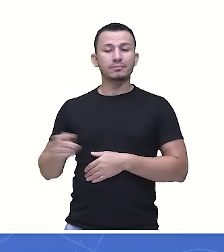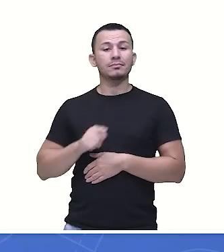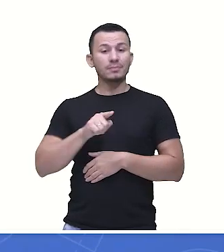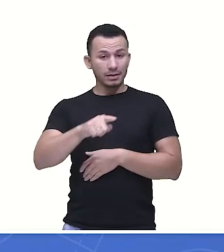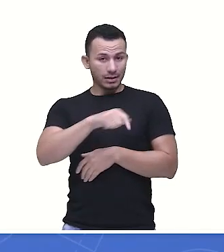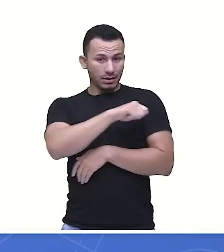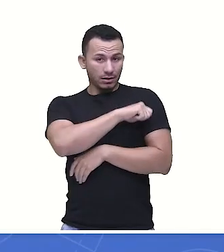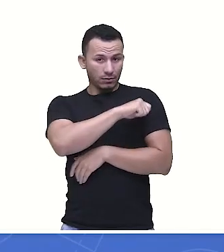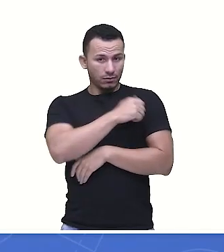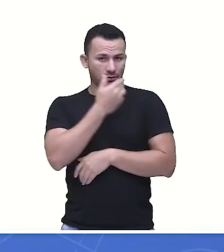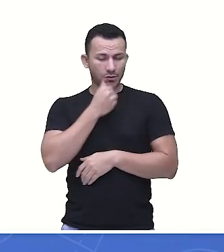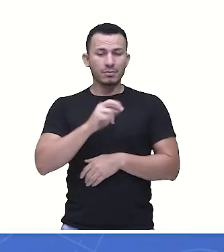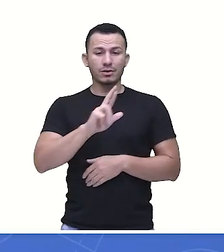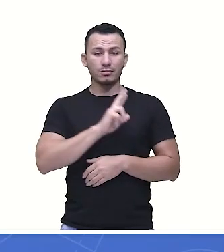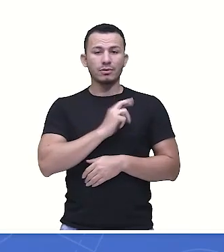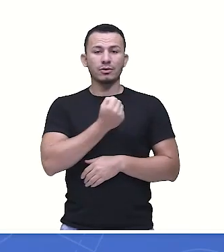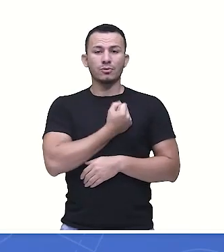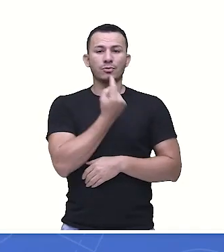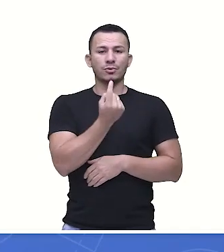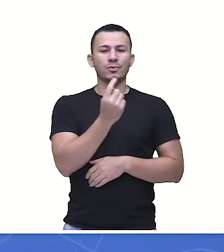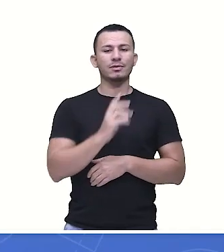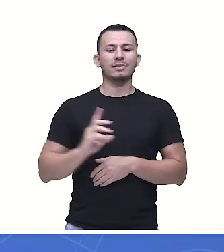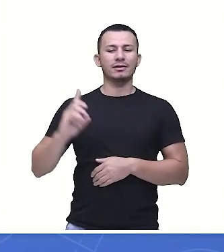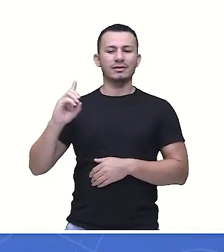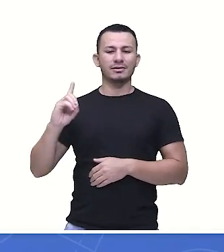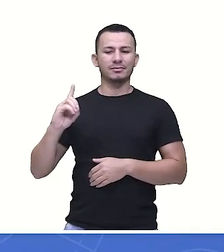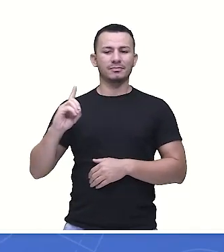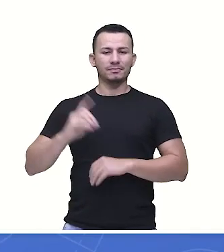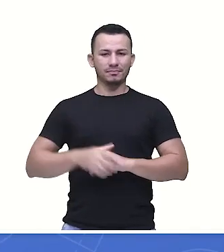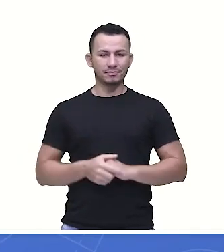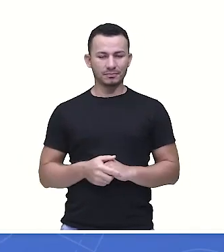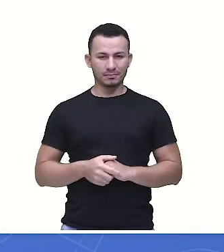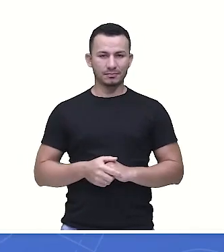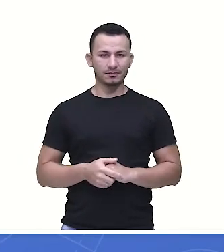é a letra D, marcou a letra D, certo? Bora lá.